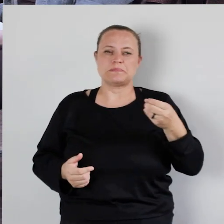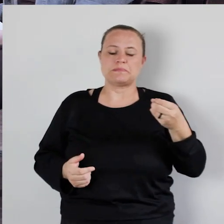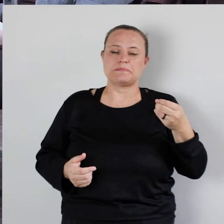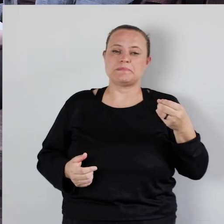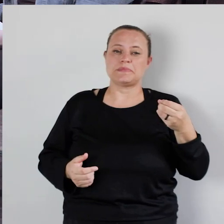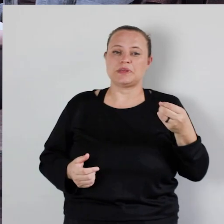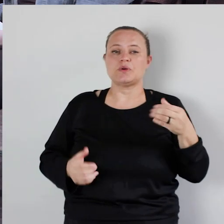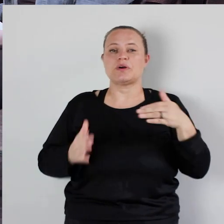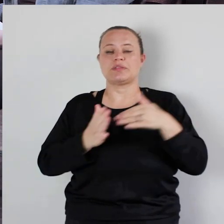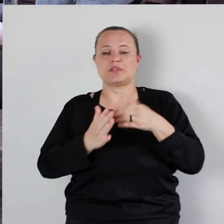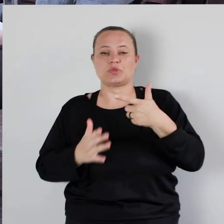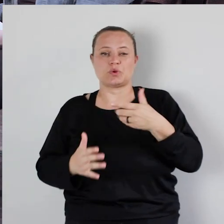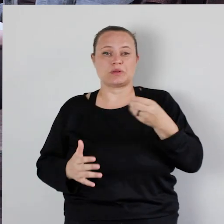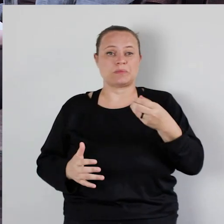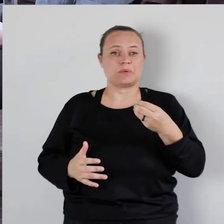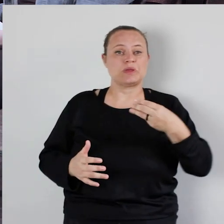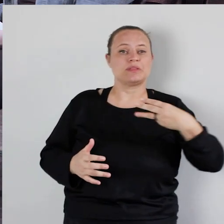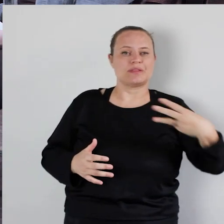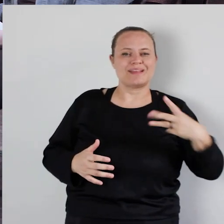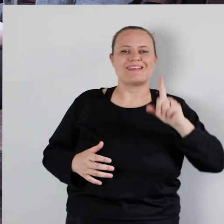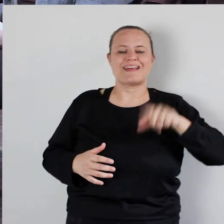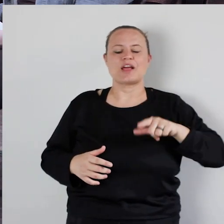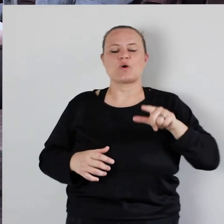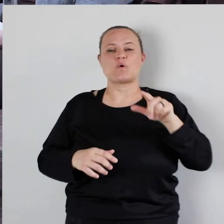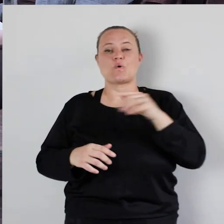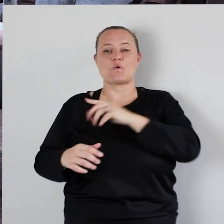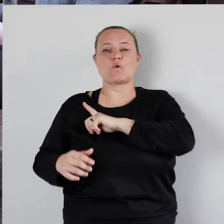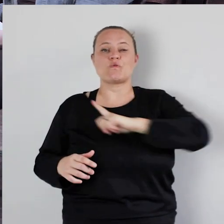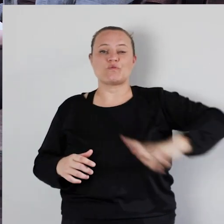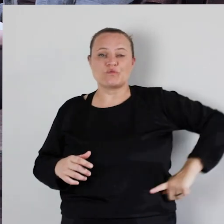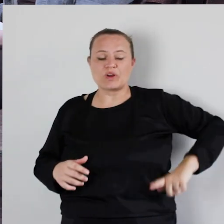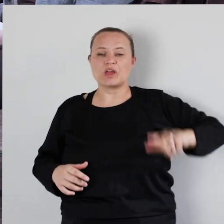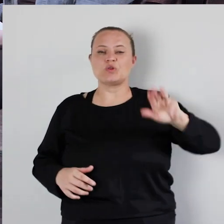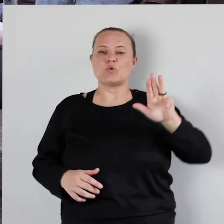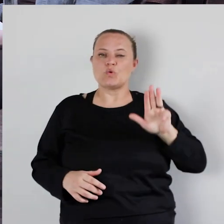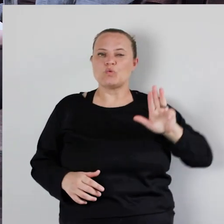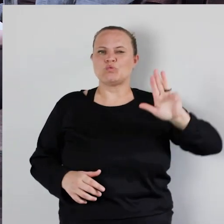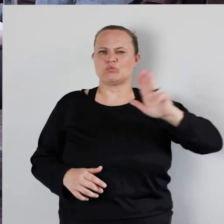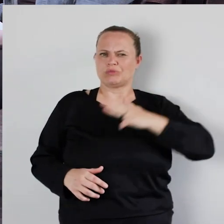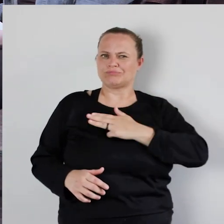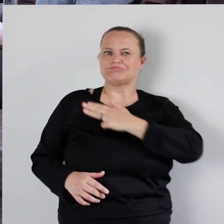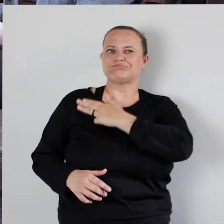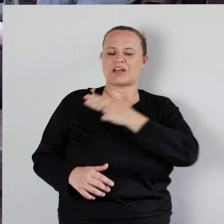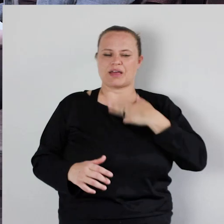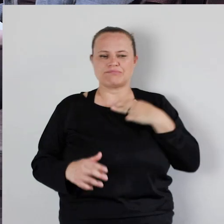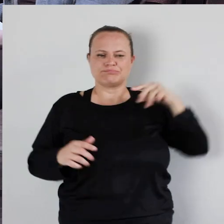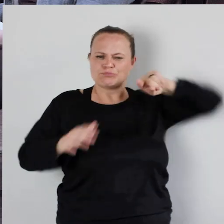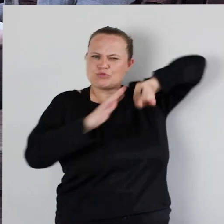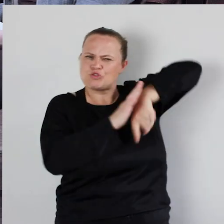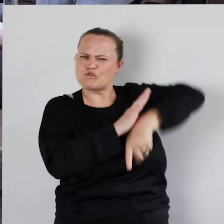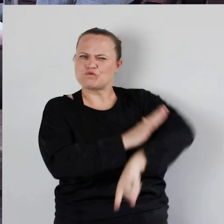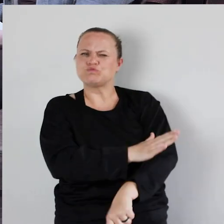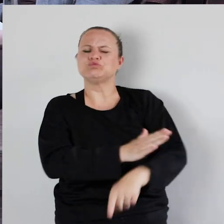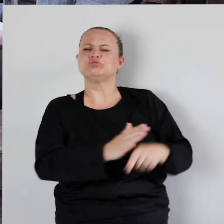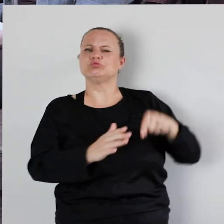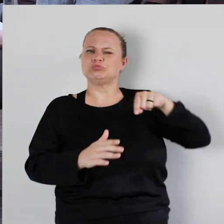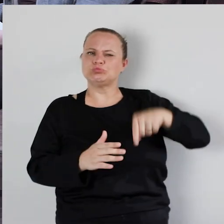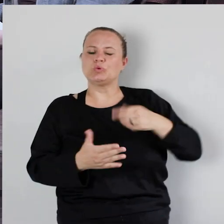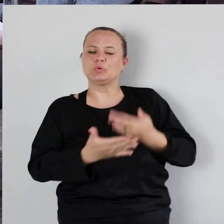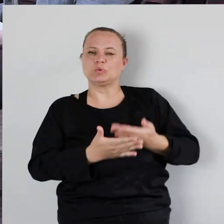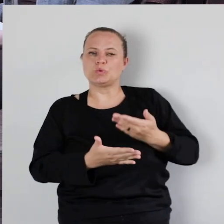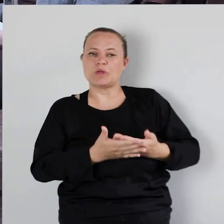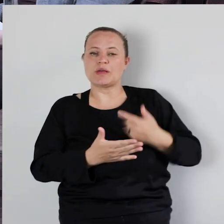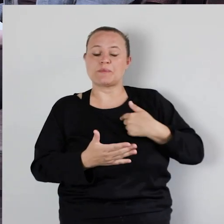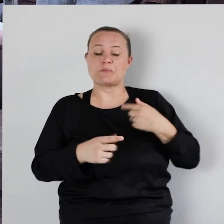2000, 2003, né, com o governo que a gente tem a partir do Lula, que é muito intenso. Então, por isso que eu